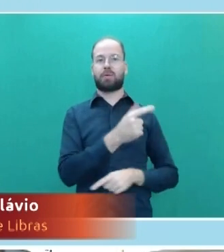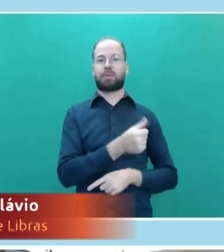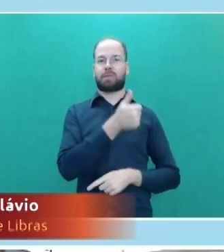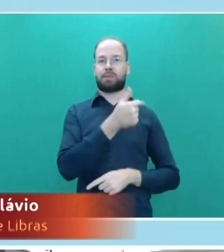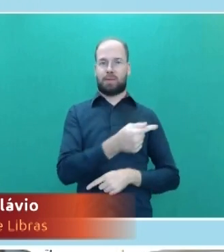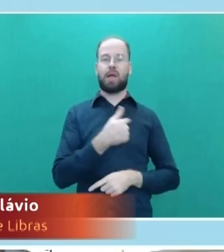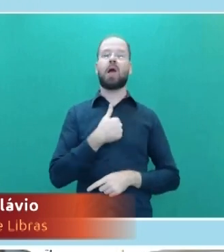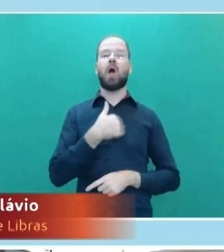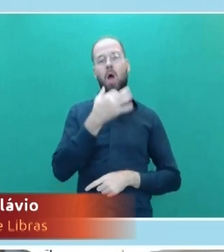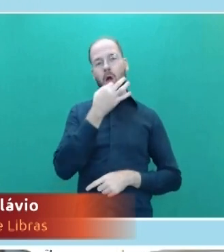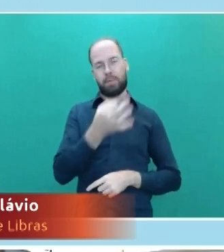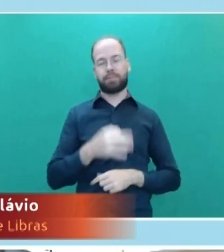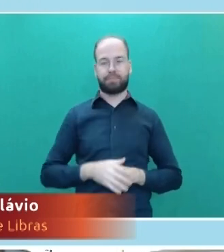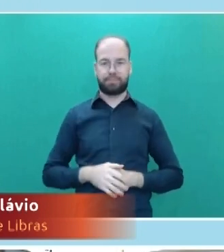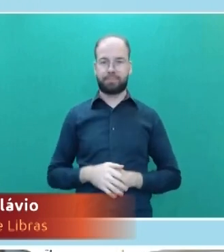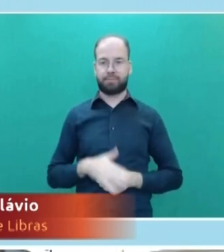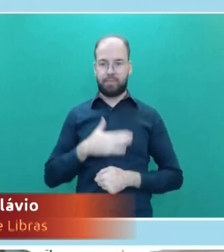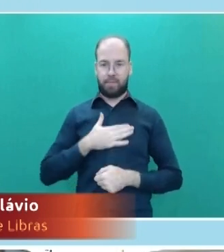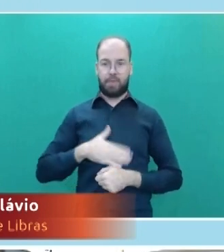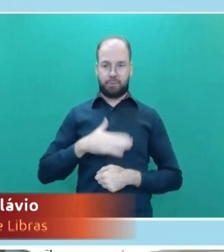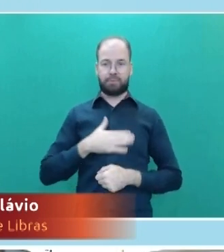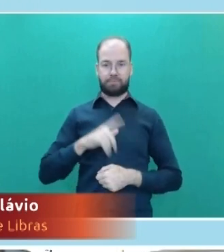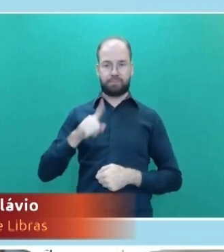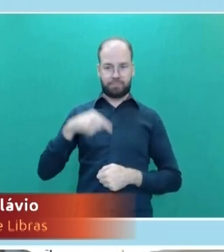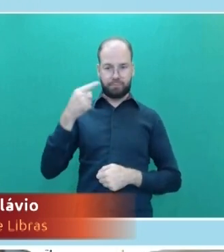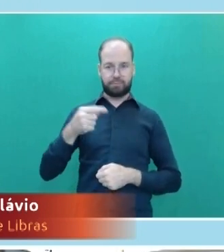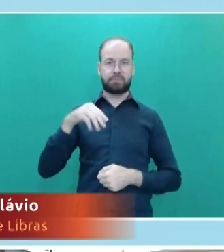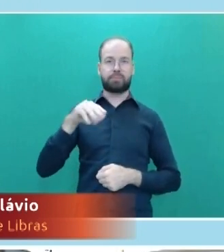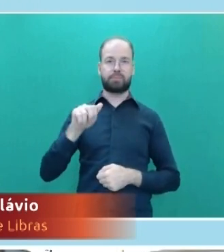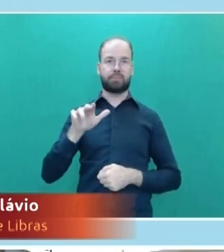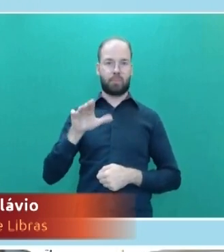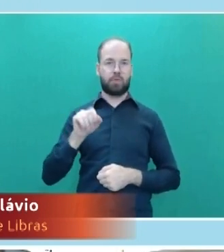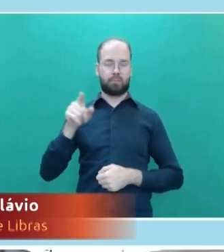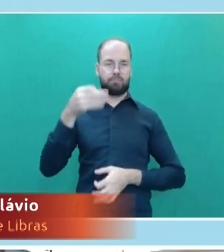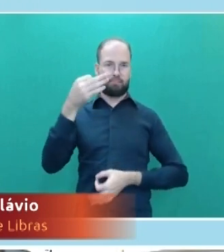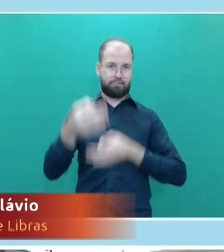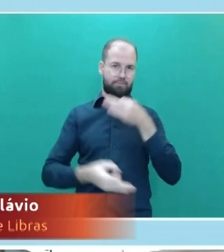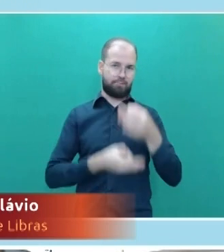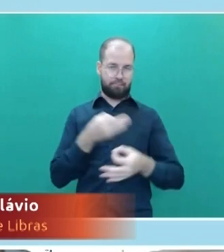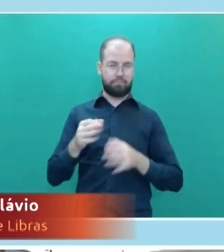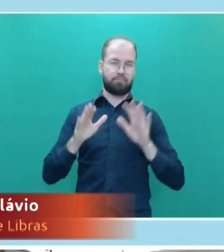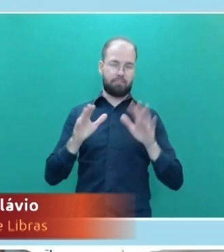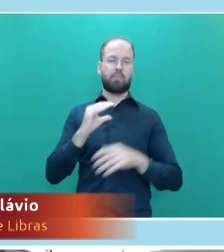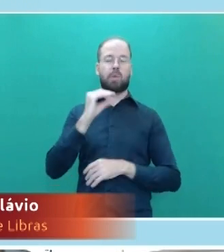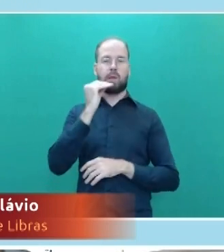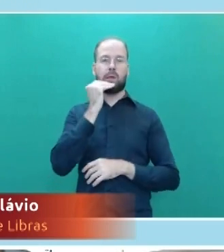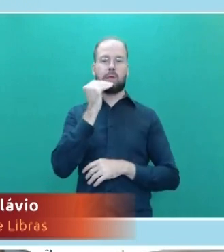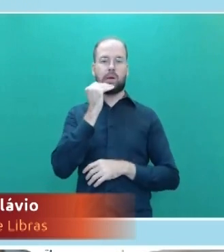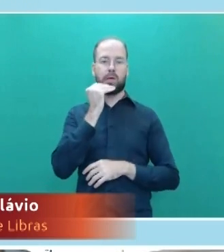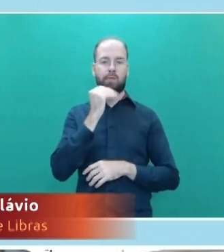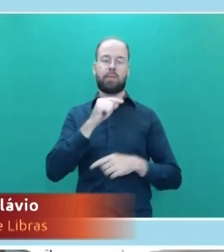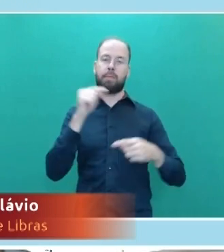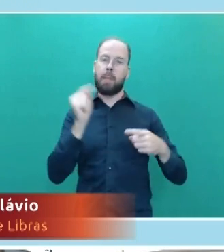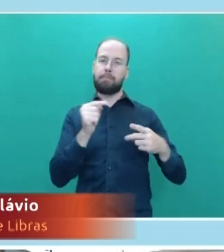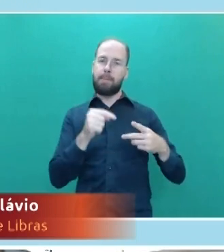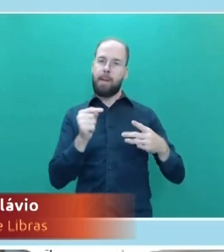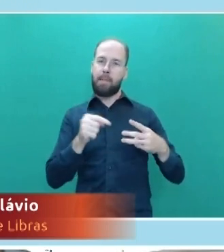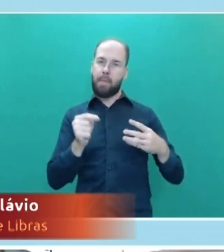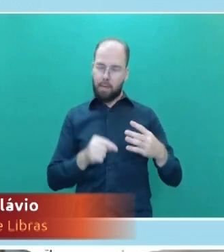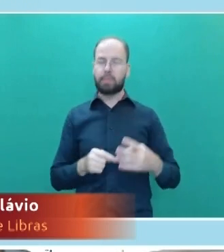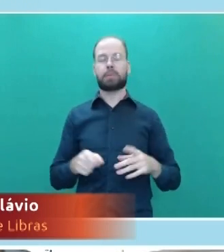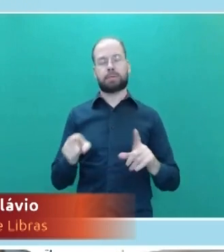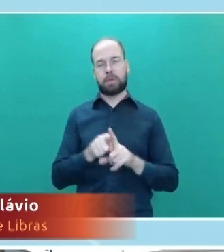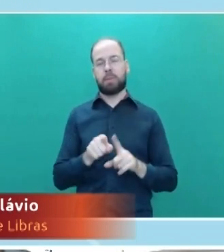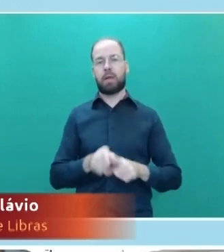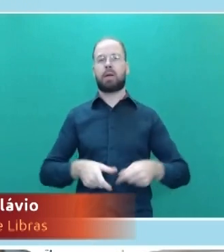Daqui a pouco vou passar a palavra para o Marco André também para fazer essa análise, mas claro que a gente vai pontuar cada uma dessas vertentes e também falar um